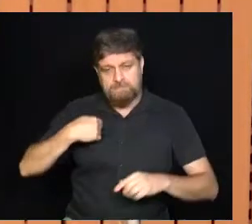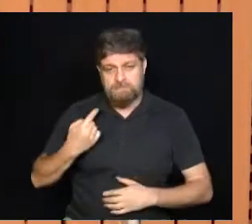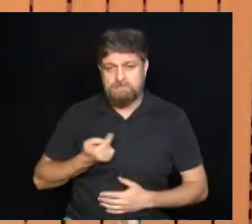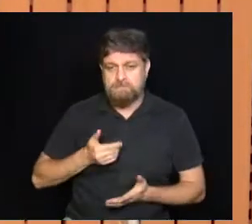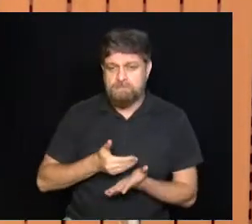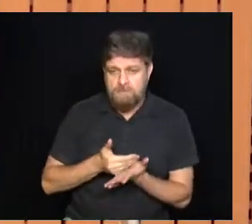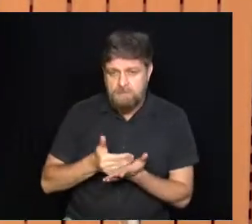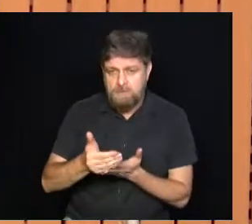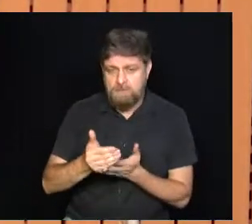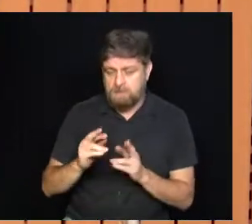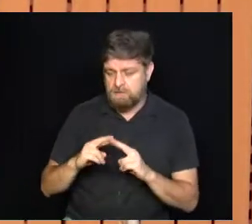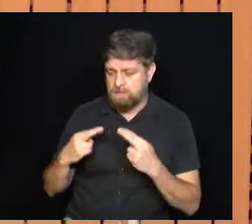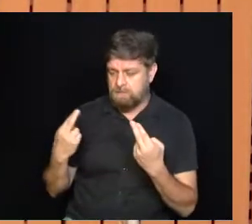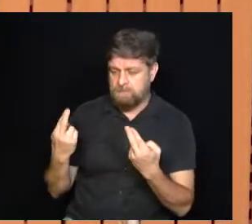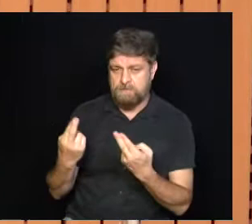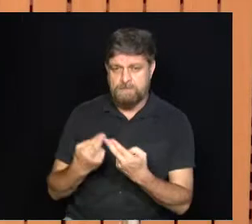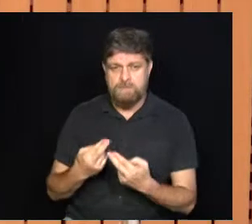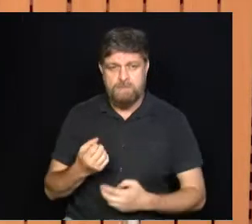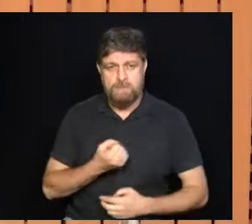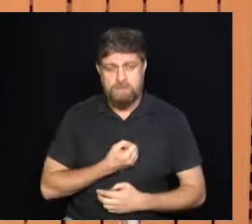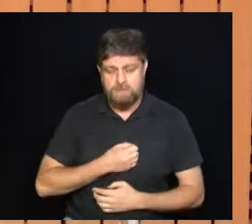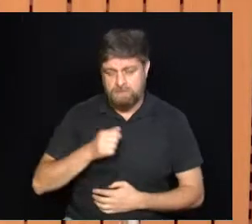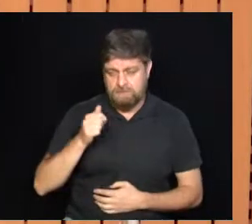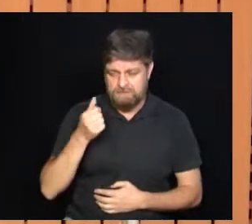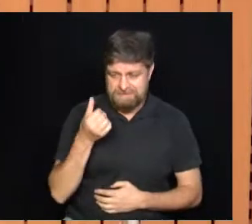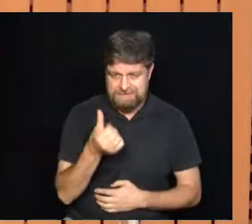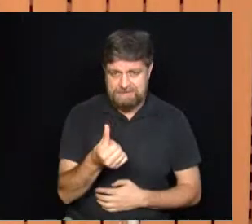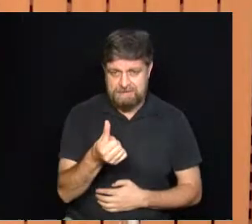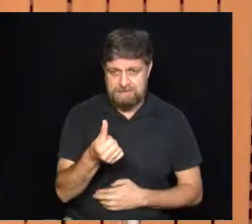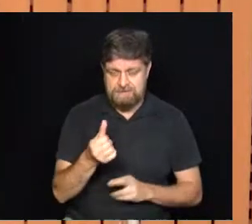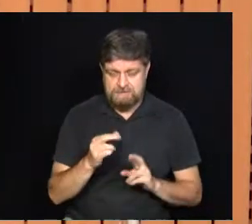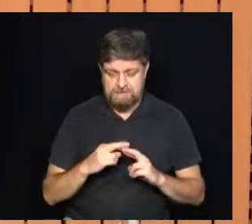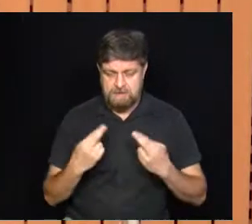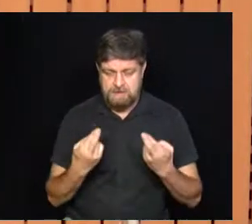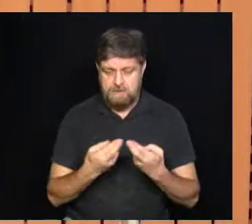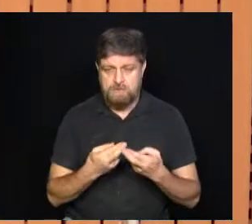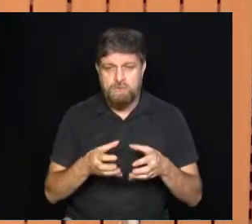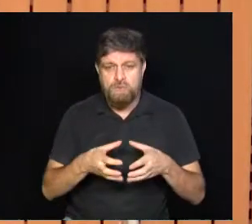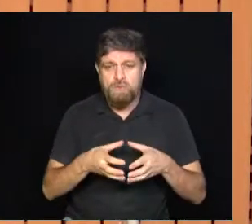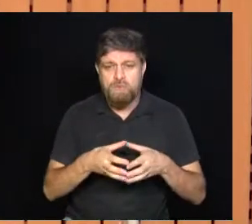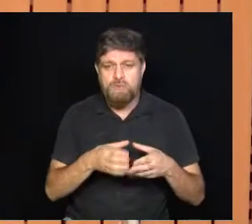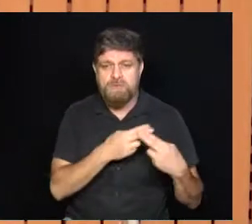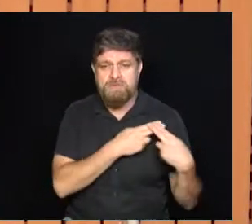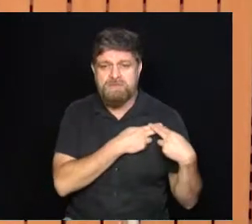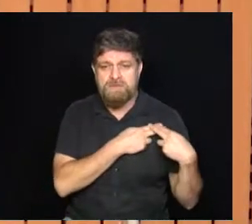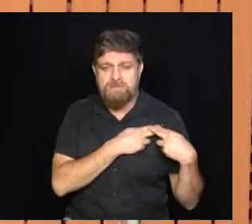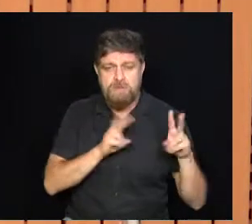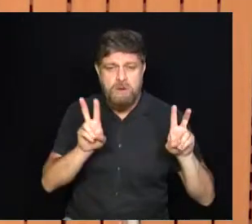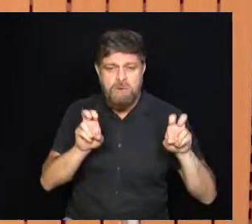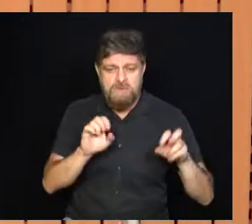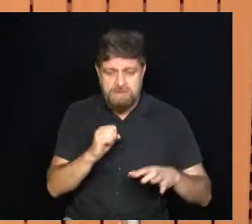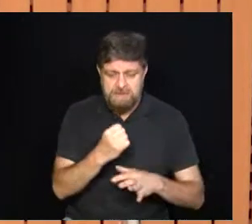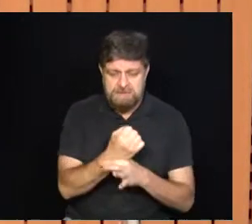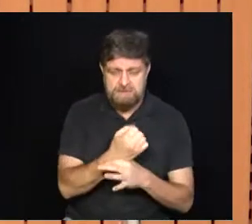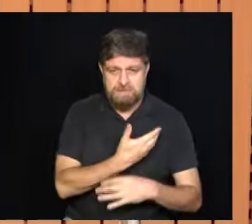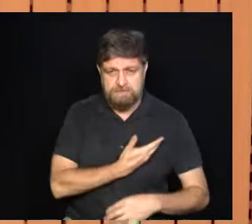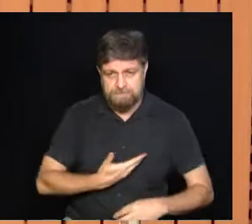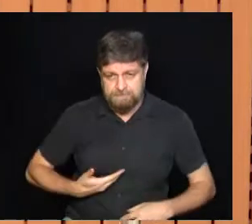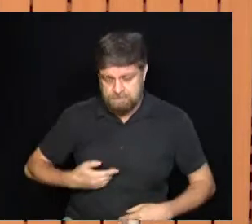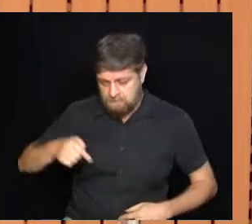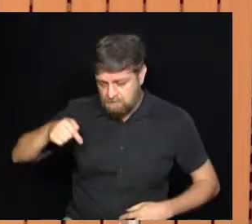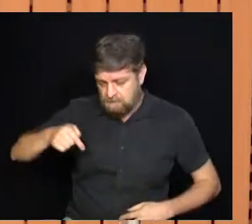mais uma sessão. Essa é a sexta reunião ordinária da Comissão de Segurança aqui da Câmara Municipal do município